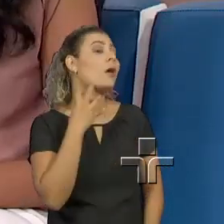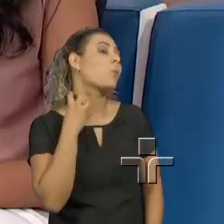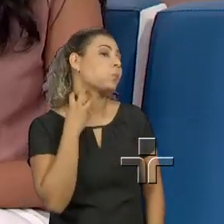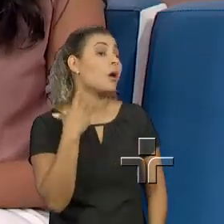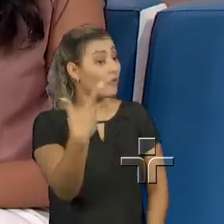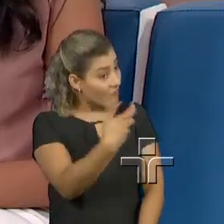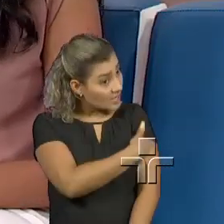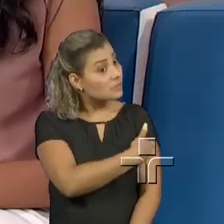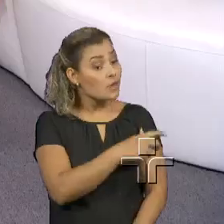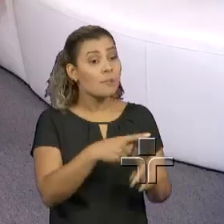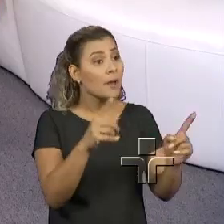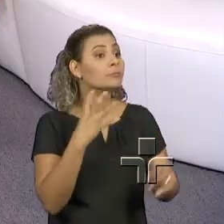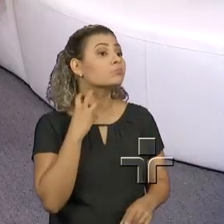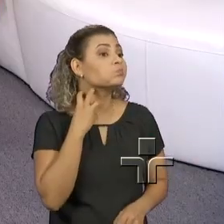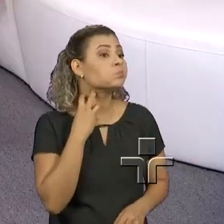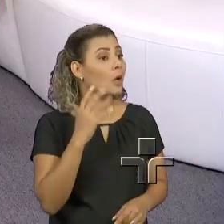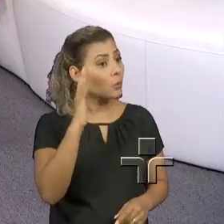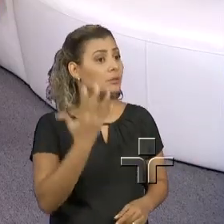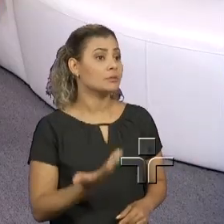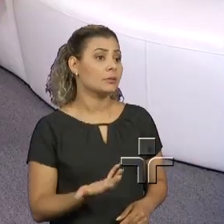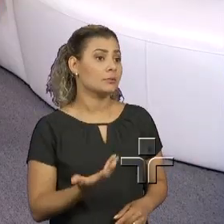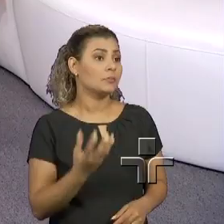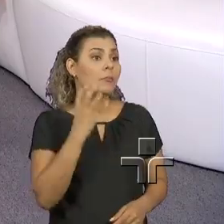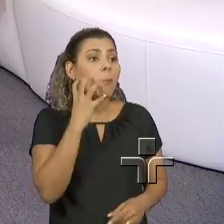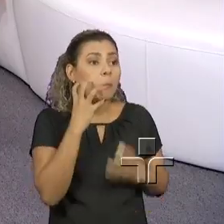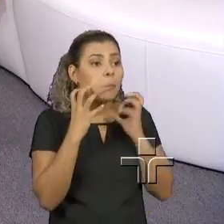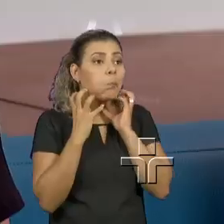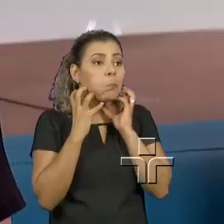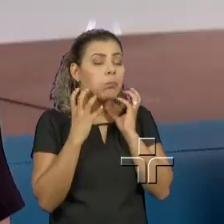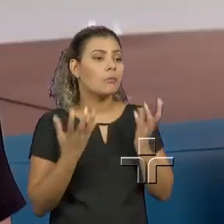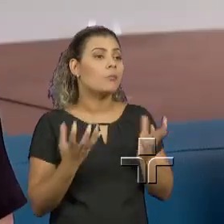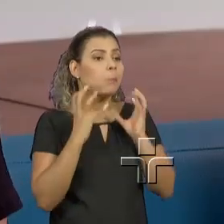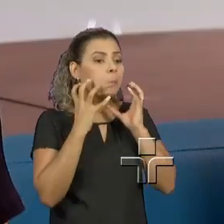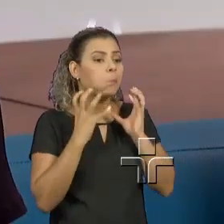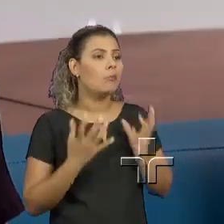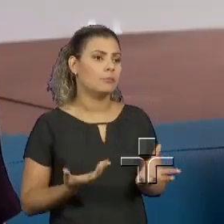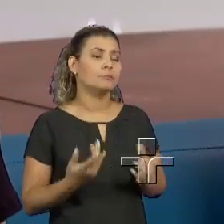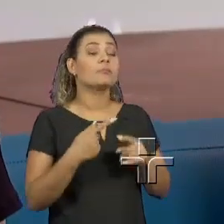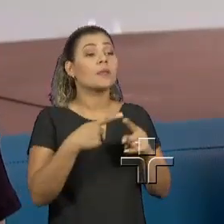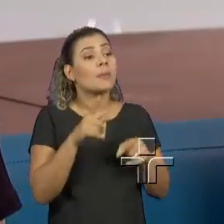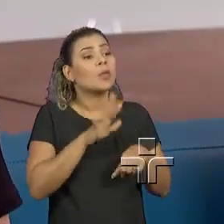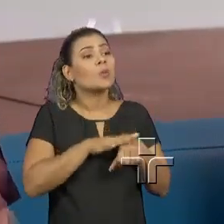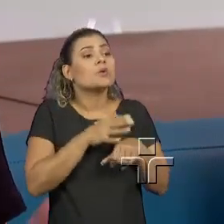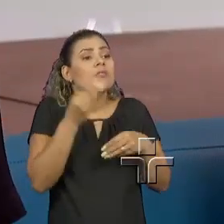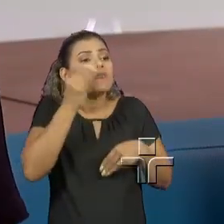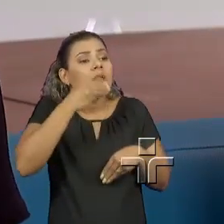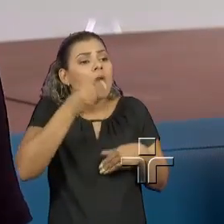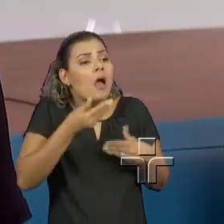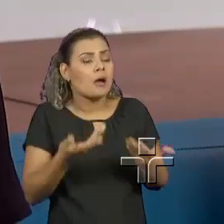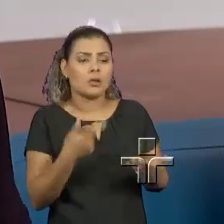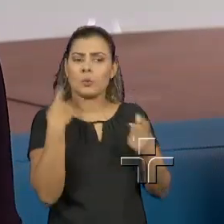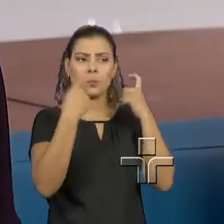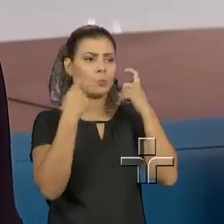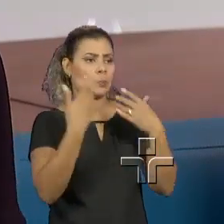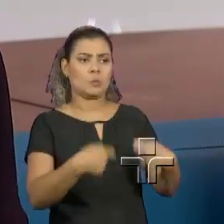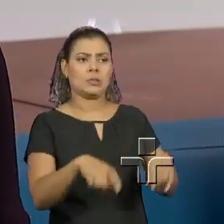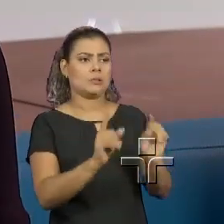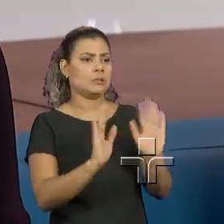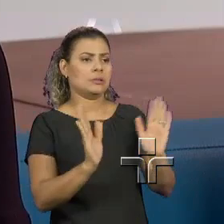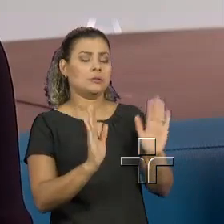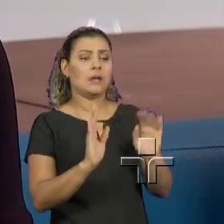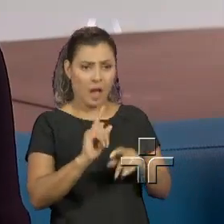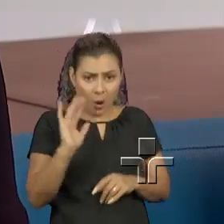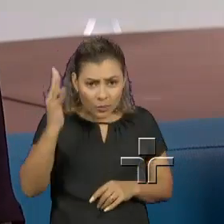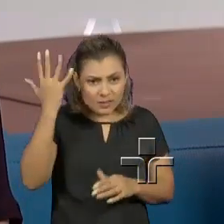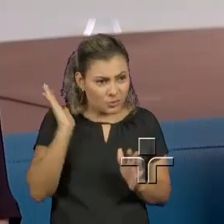a cachumba, mas ele teve a doença. O próprio médico falou, ele está tendo bem fraquinho, né? Não precisa ficar preocupada. Já